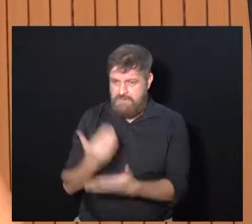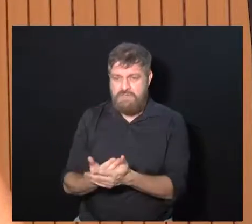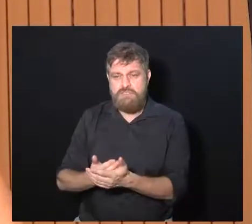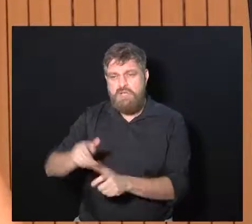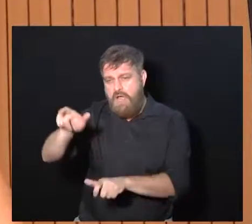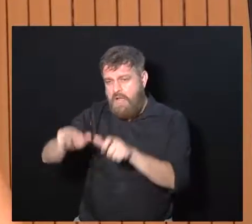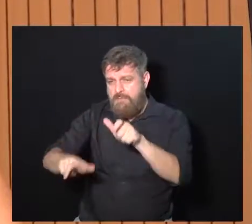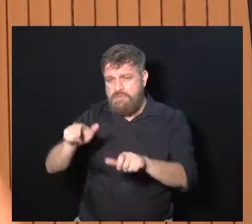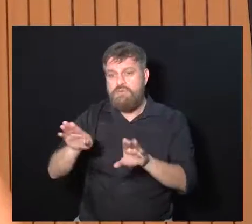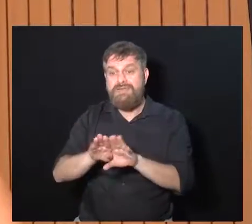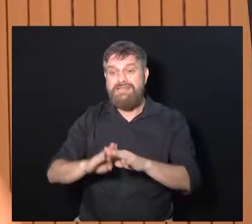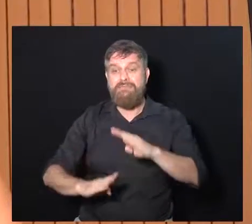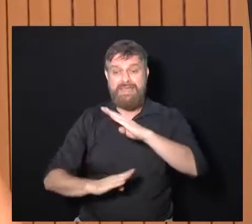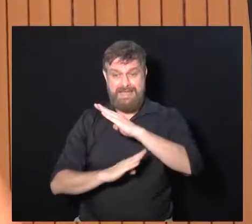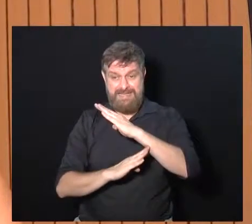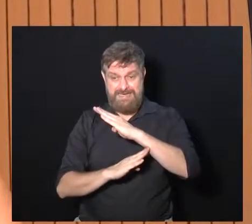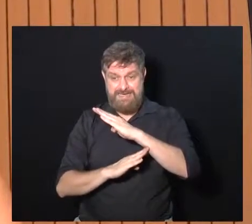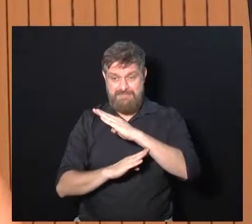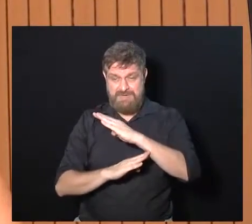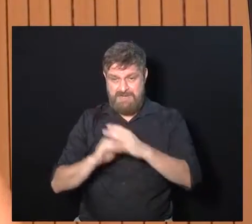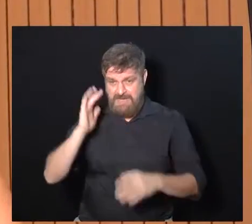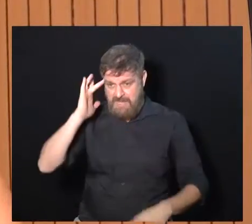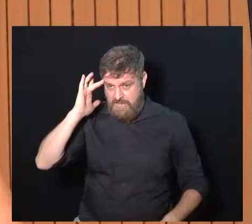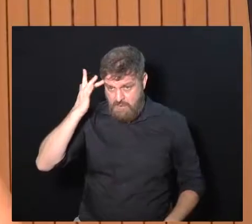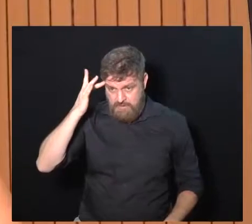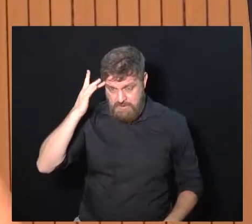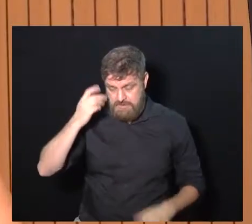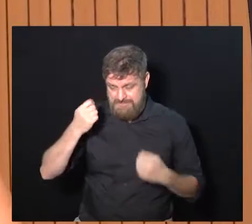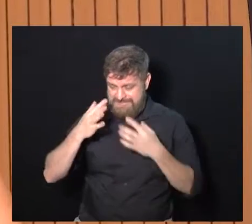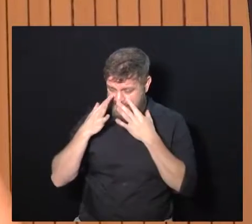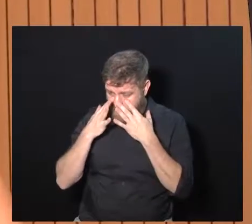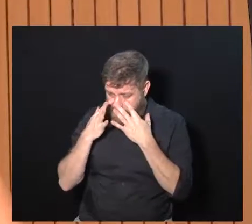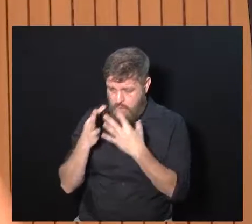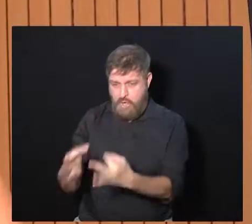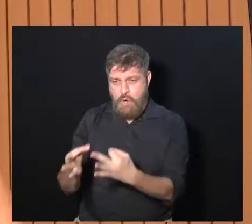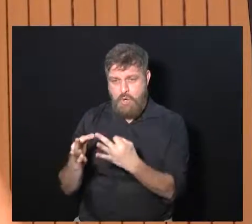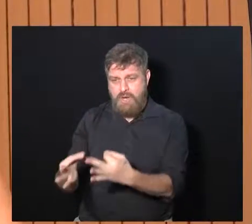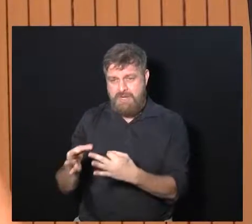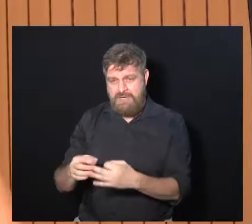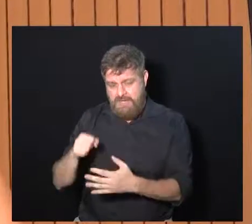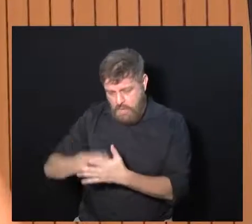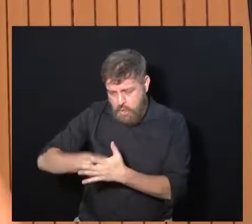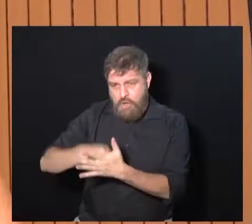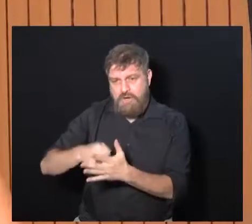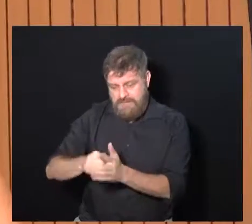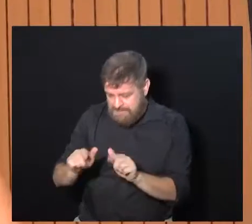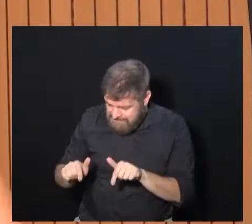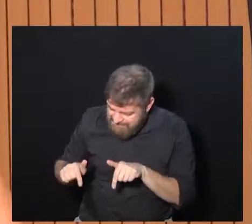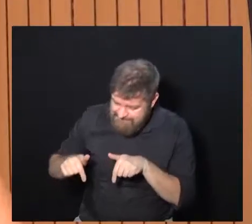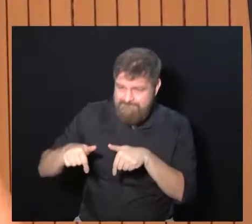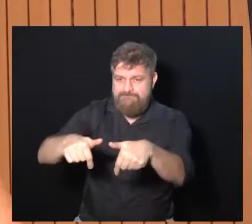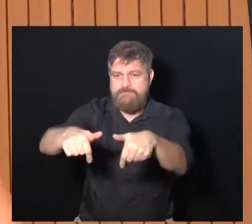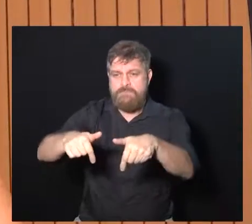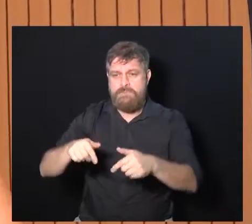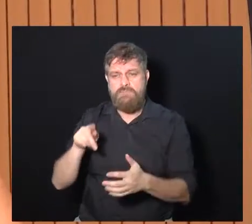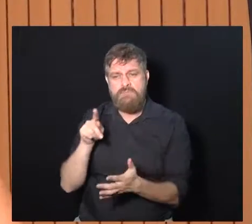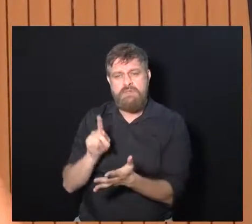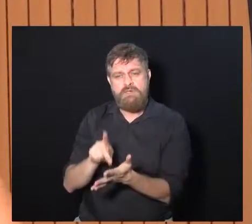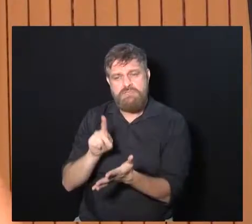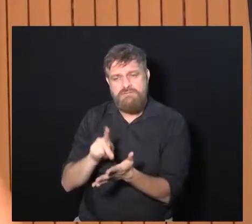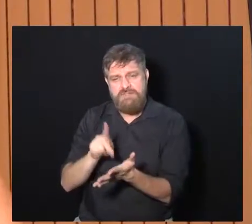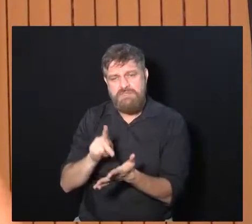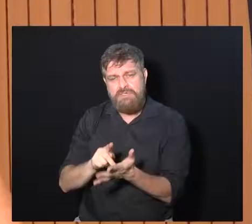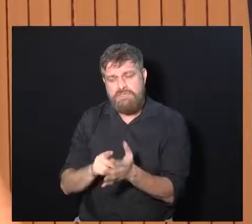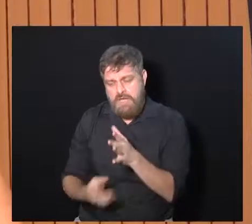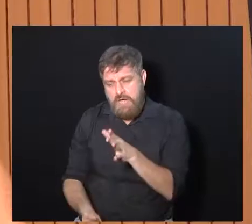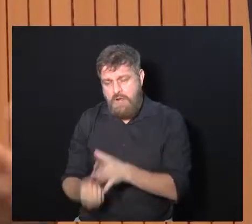como a Câmara Municipal, eu acho que tem que olhar para isso e tem o dever de continuar, de realmente, assim,